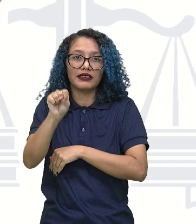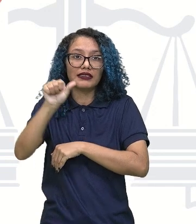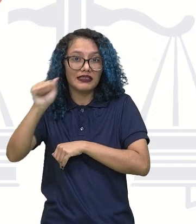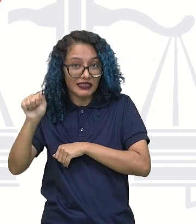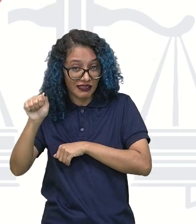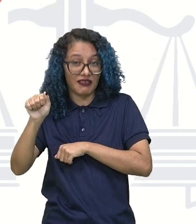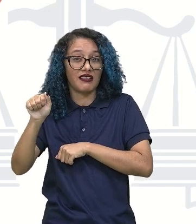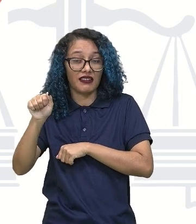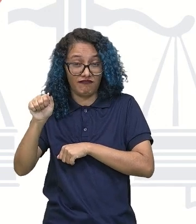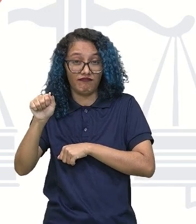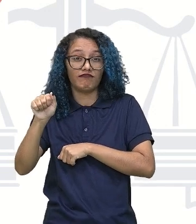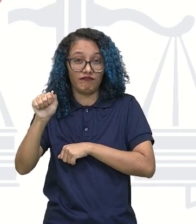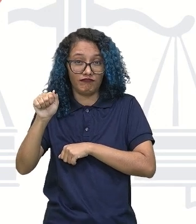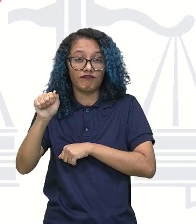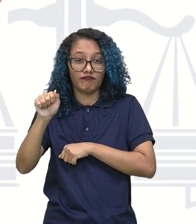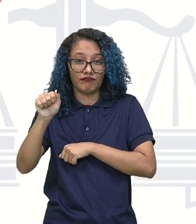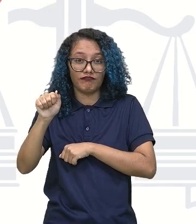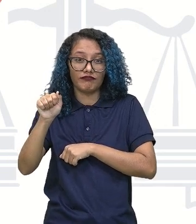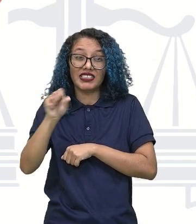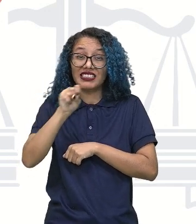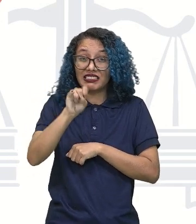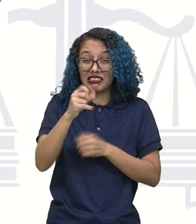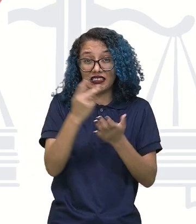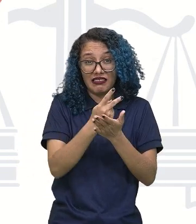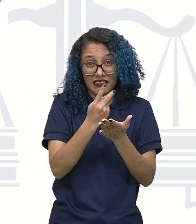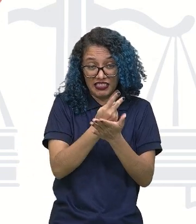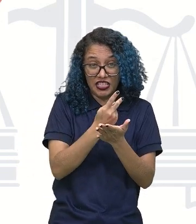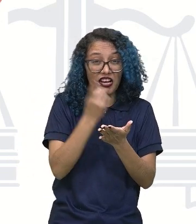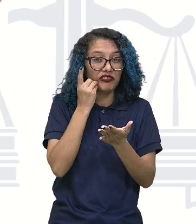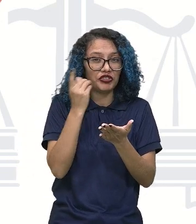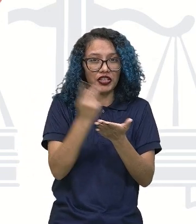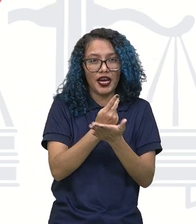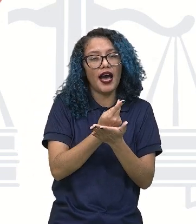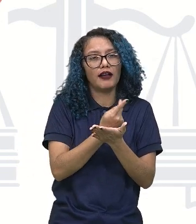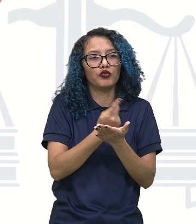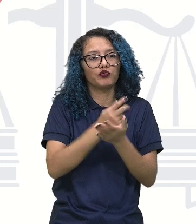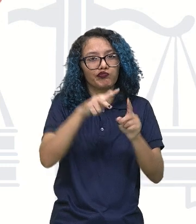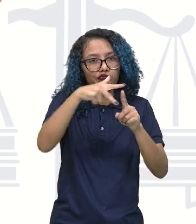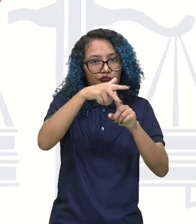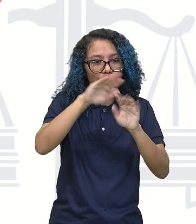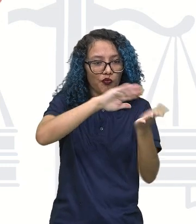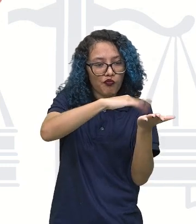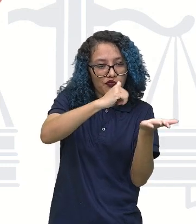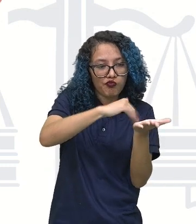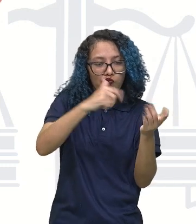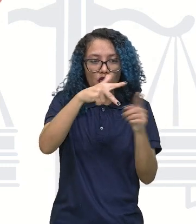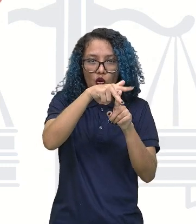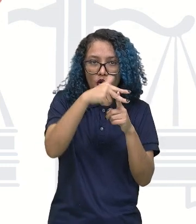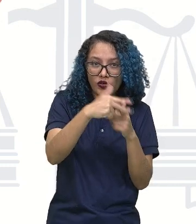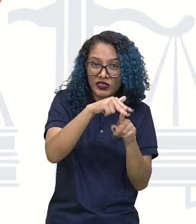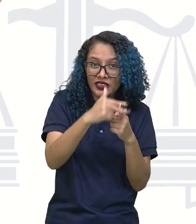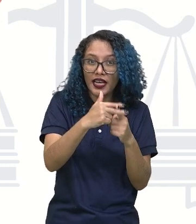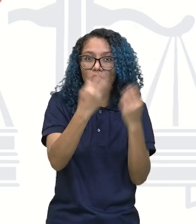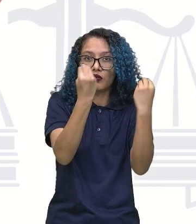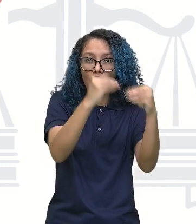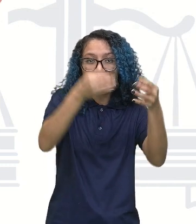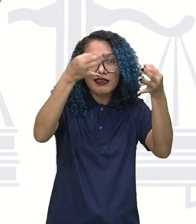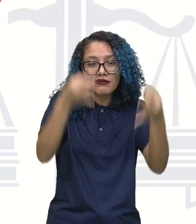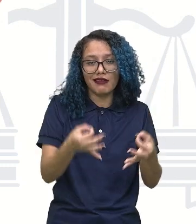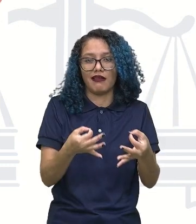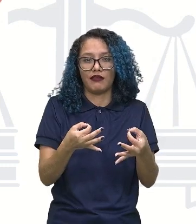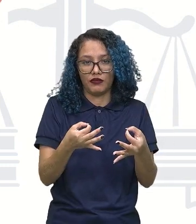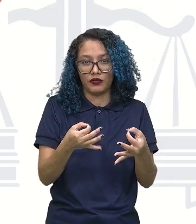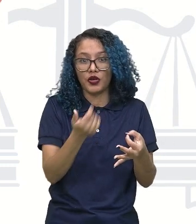errada, exclui, tá bom? E aí, lança conforme CSA. E aí, você vai para o lançamento de notas, né? Aqui,